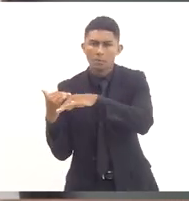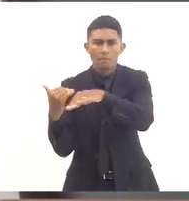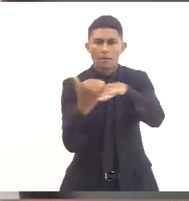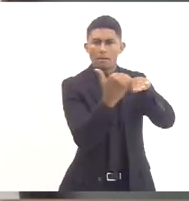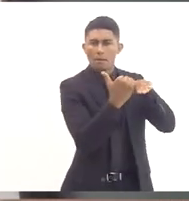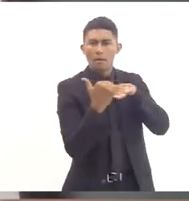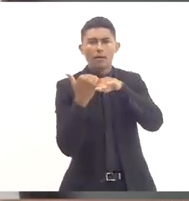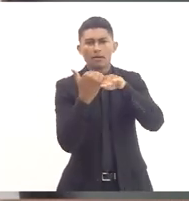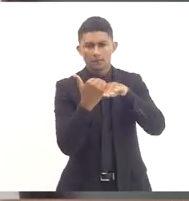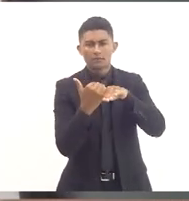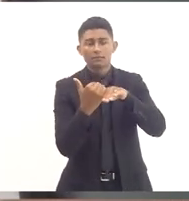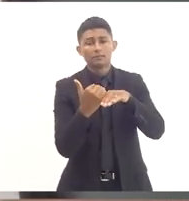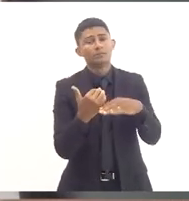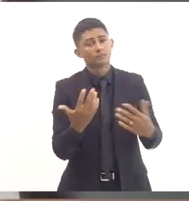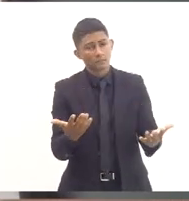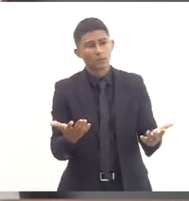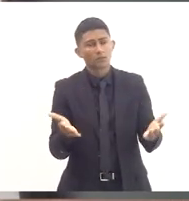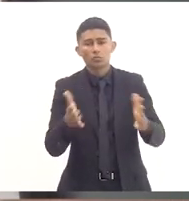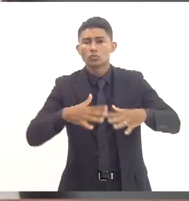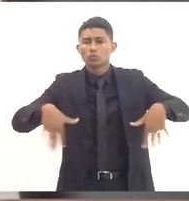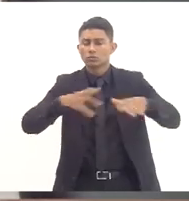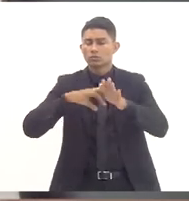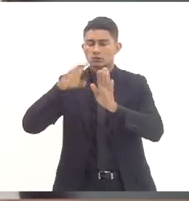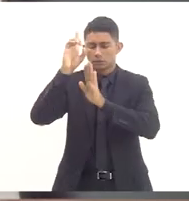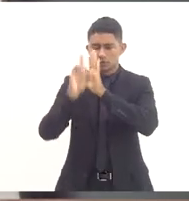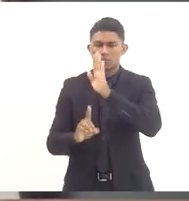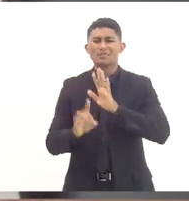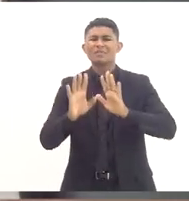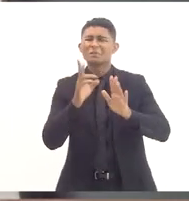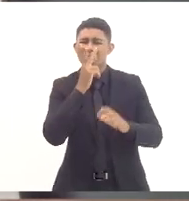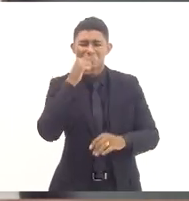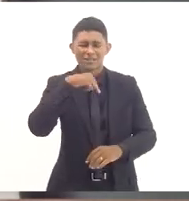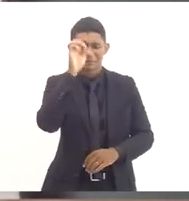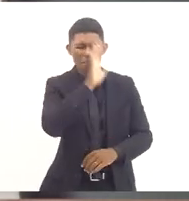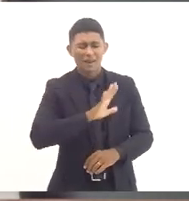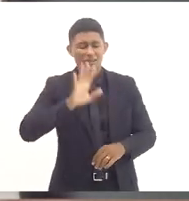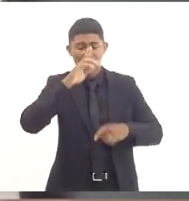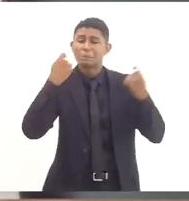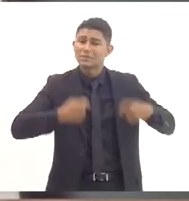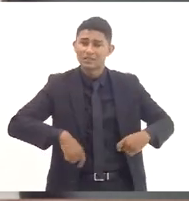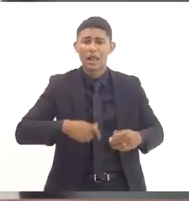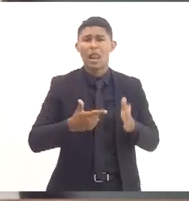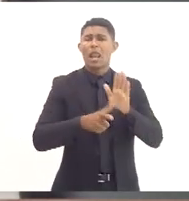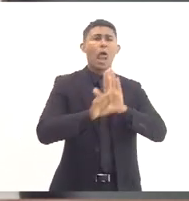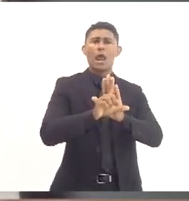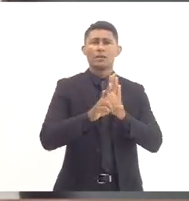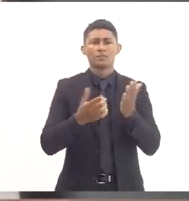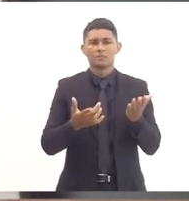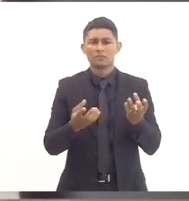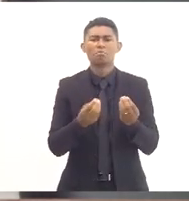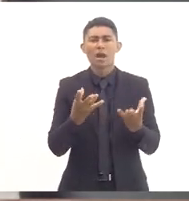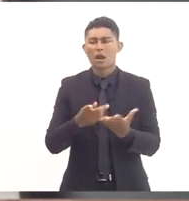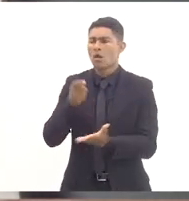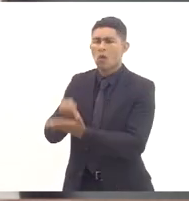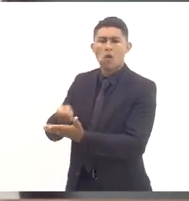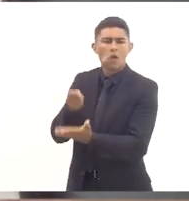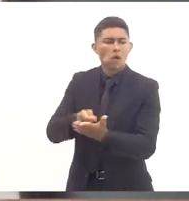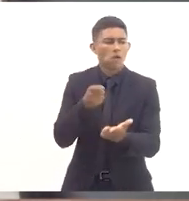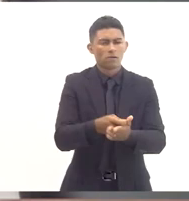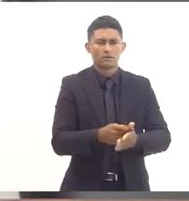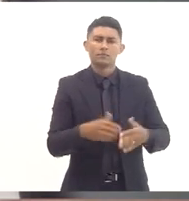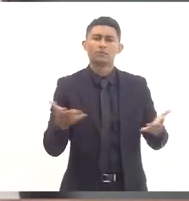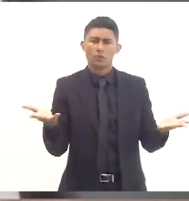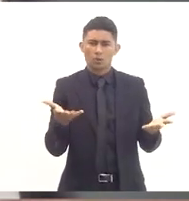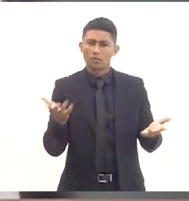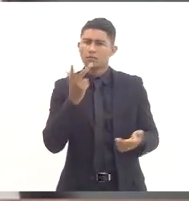só que o brasileiro infelizmente precisa de lei para fazer tudo porque ele não faz ele tem que ser Obrigado né então o que falta hoje